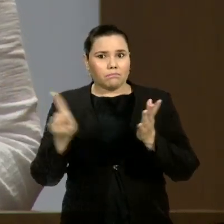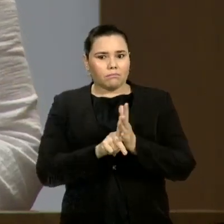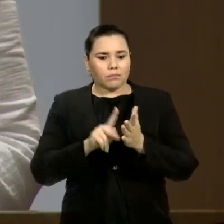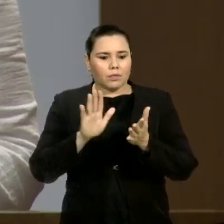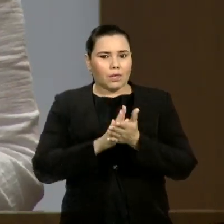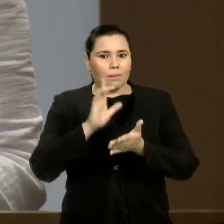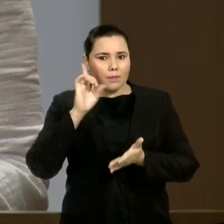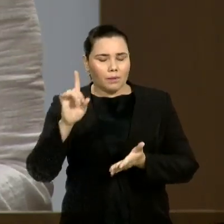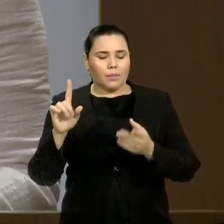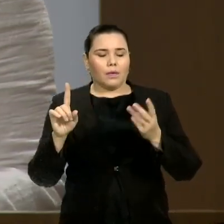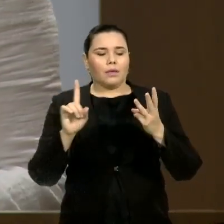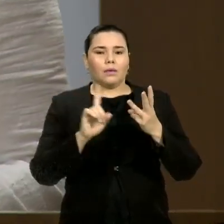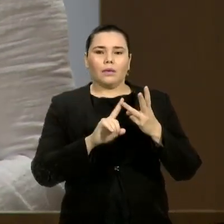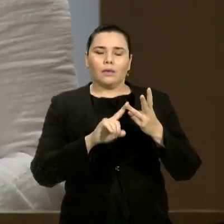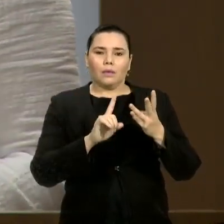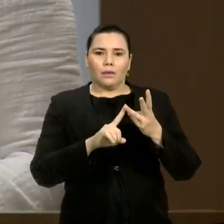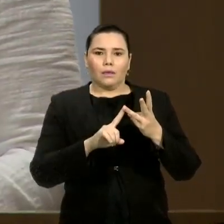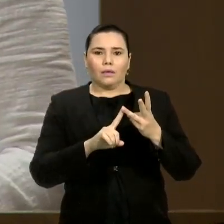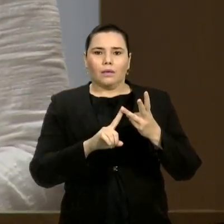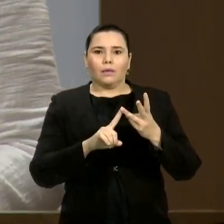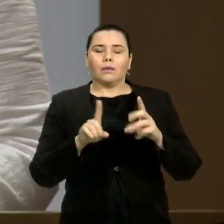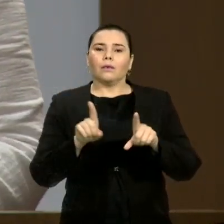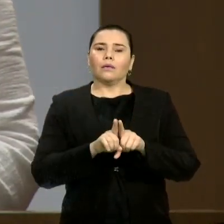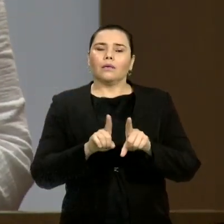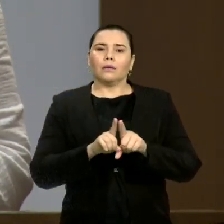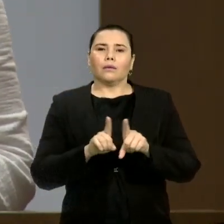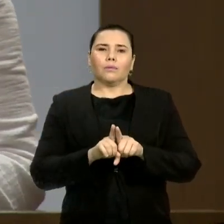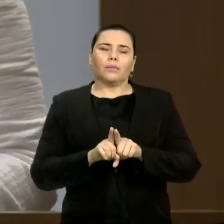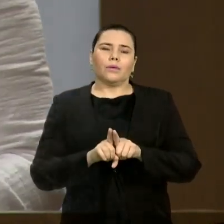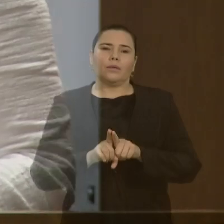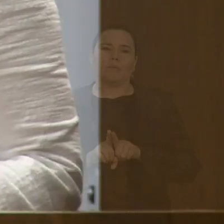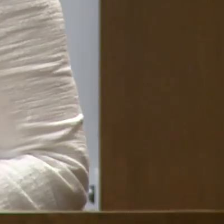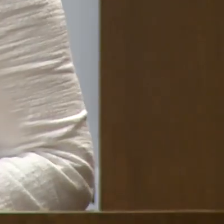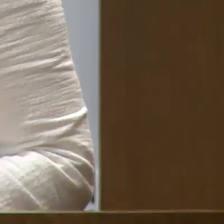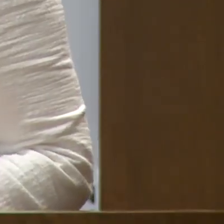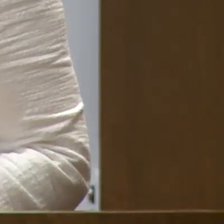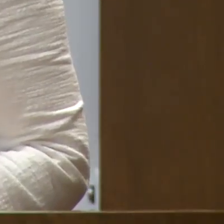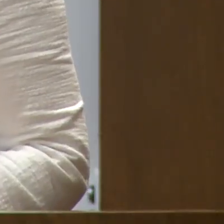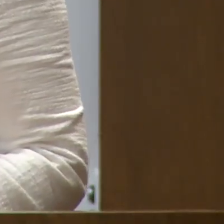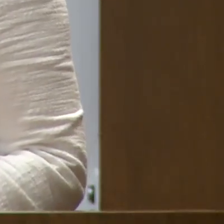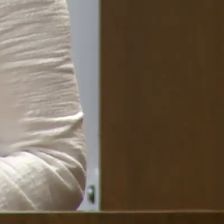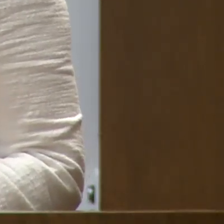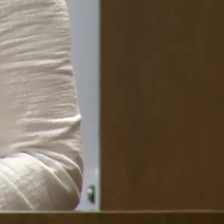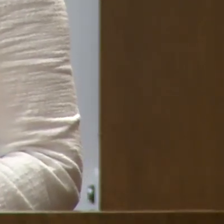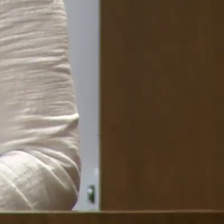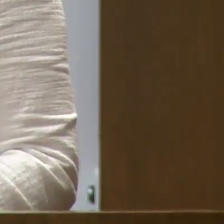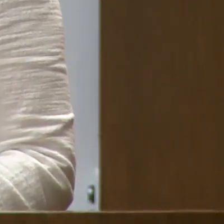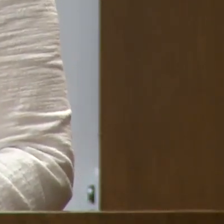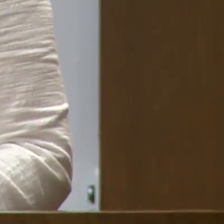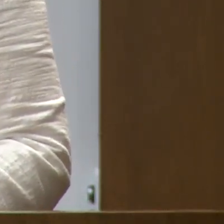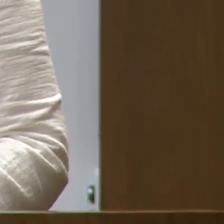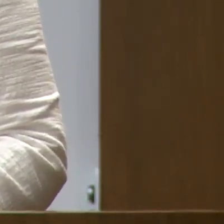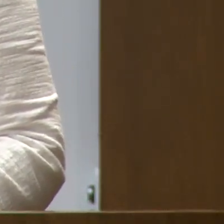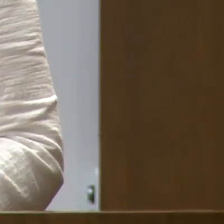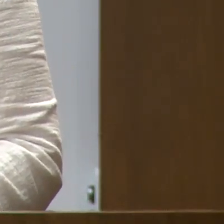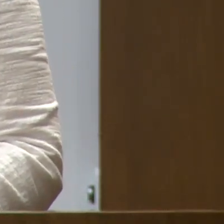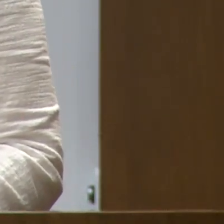aborto atualmente a discussão está centrada no PL